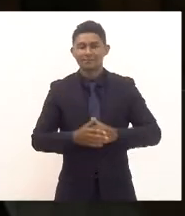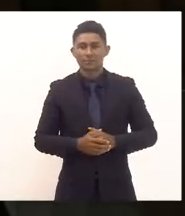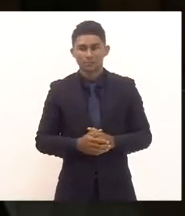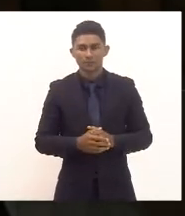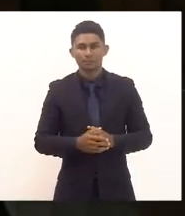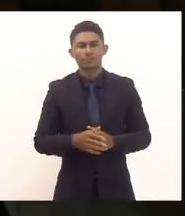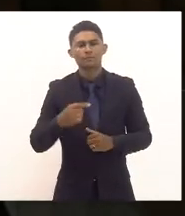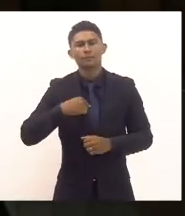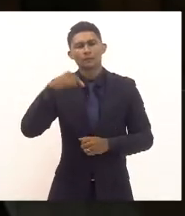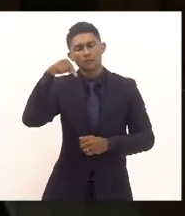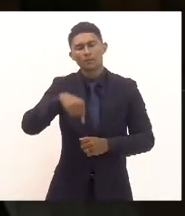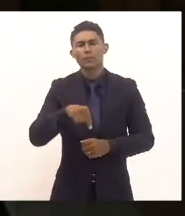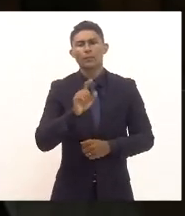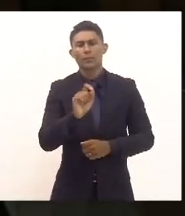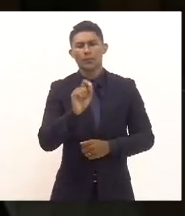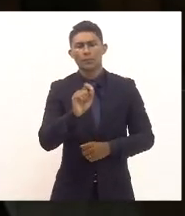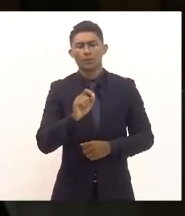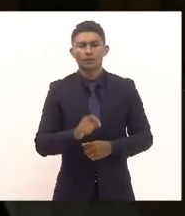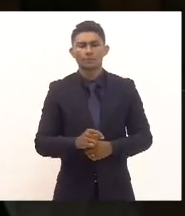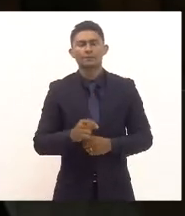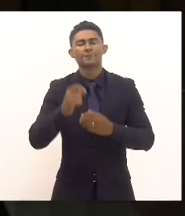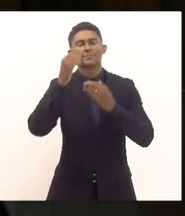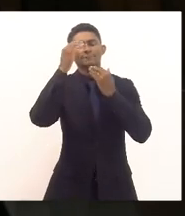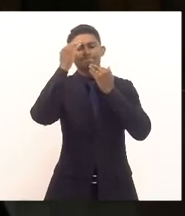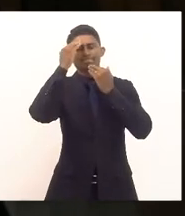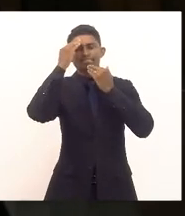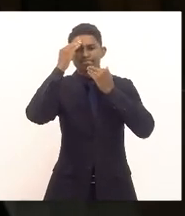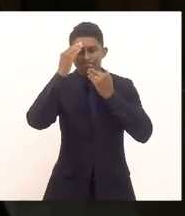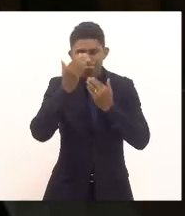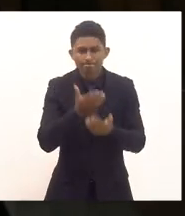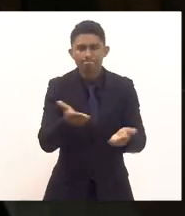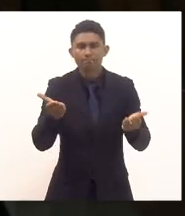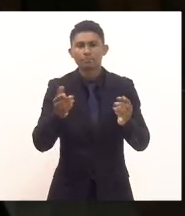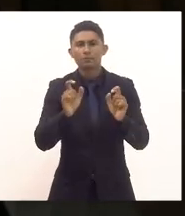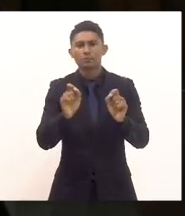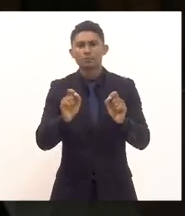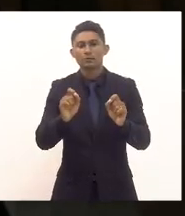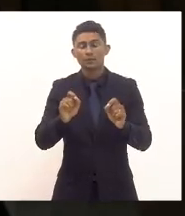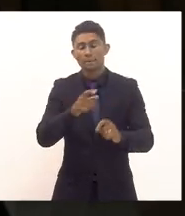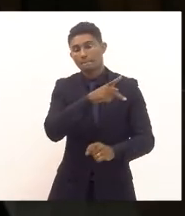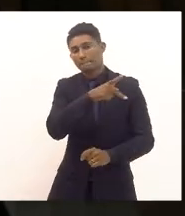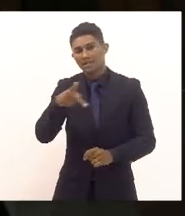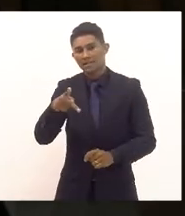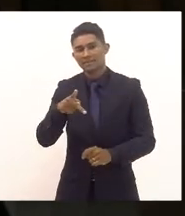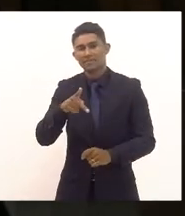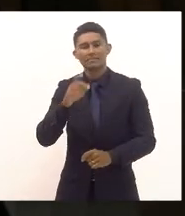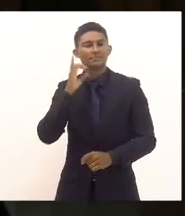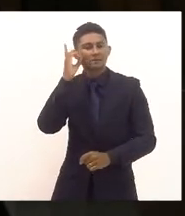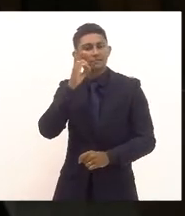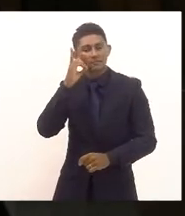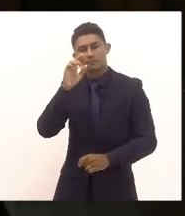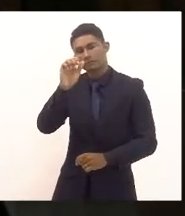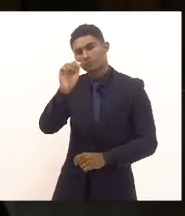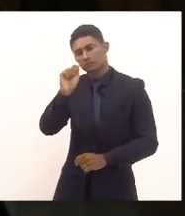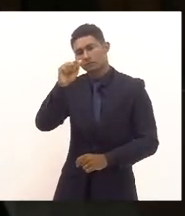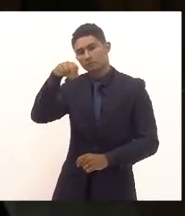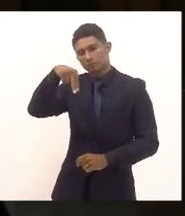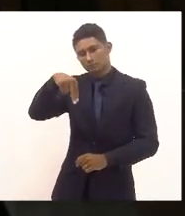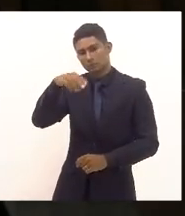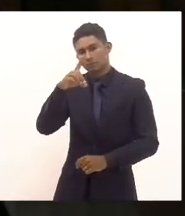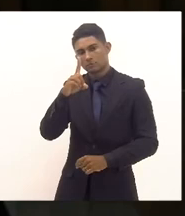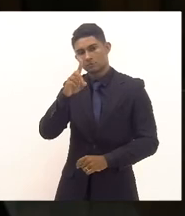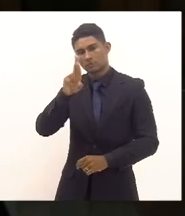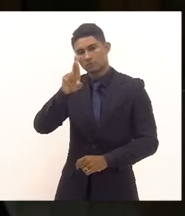que ela que presidente fazer um agradecimento ao nosso presidente da casa Deputado André Ceciliano